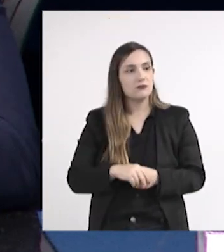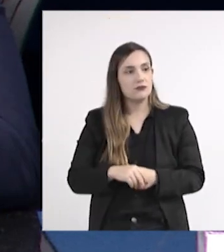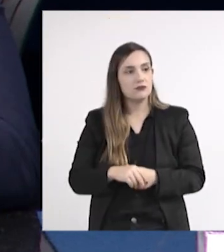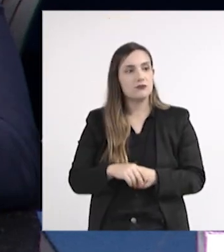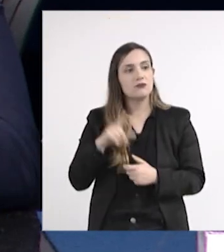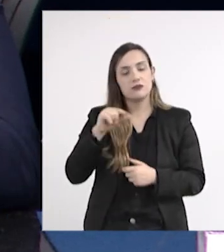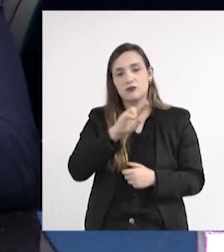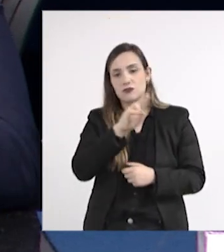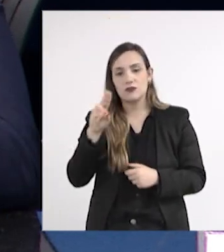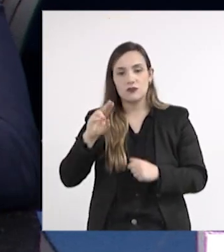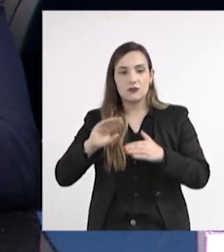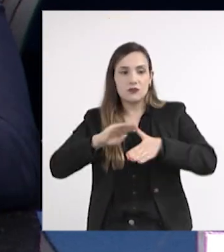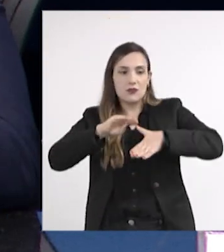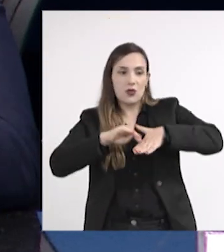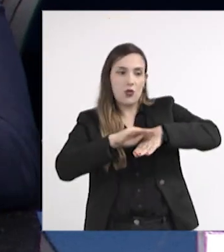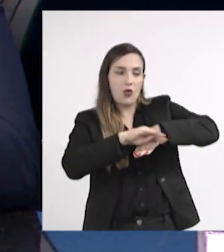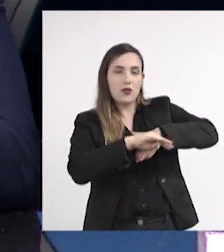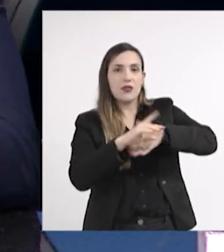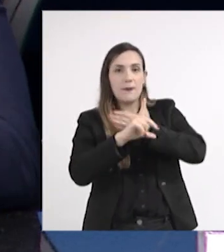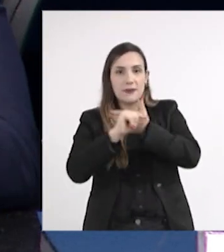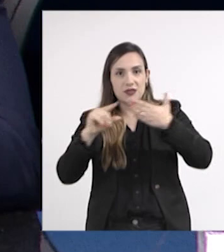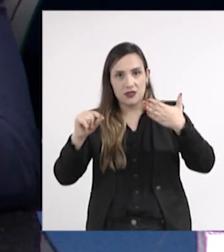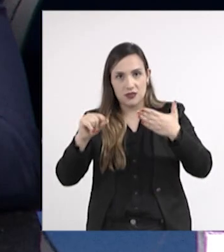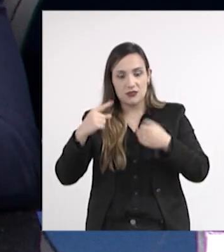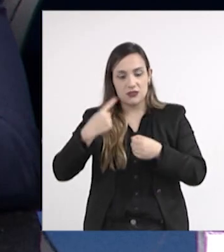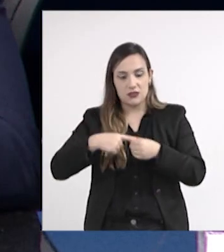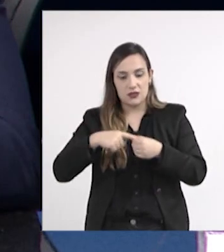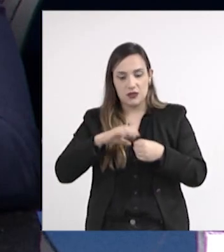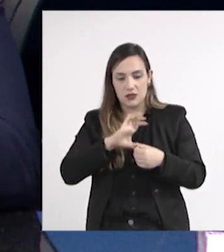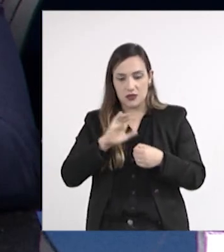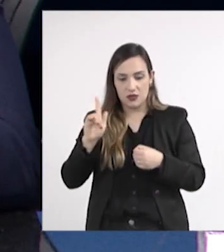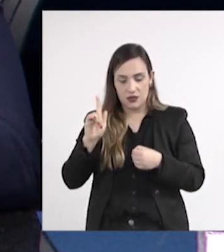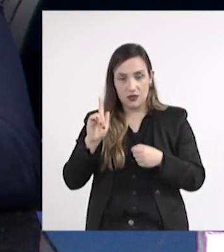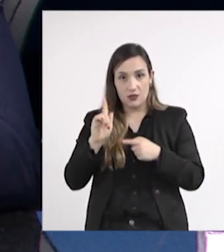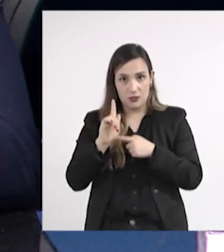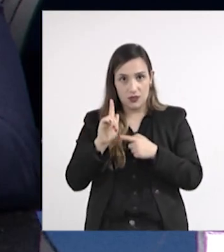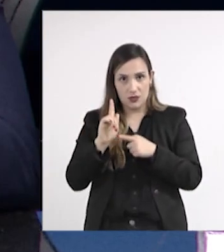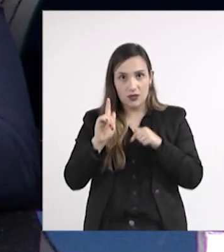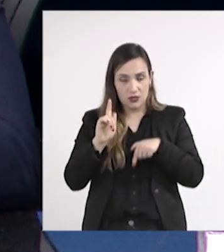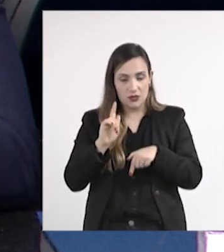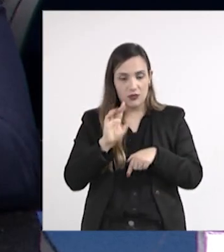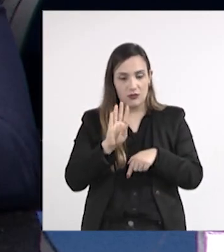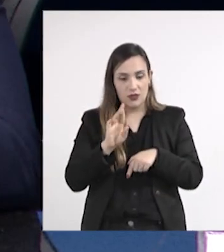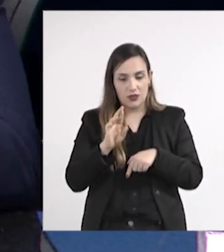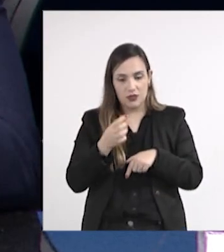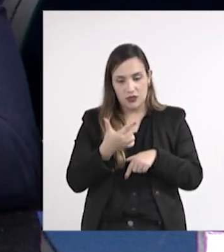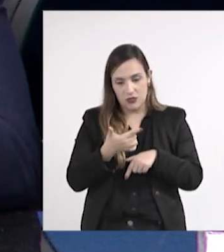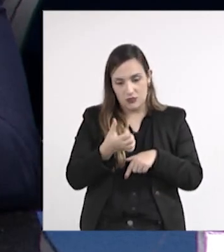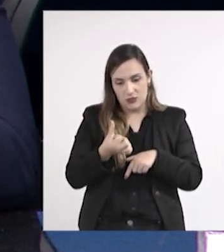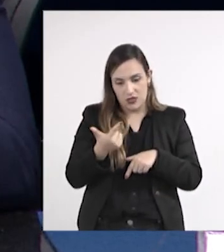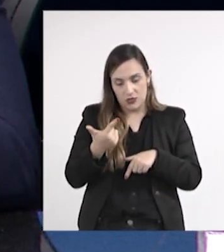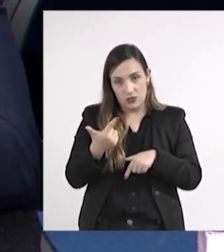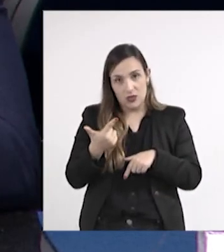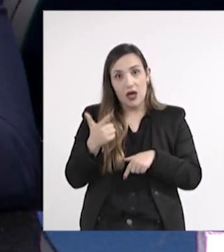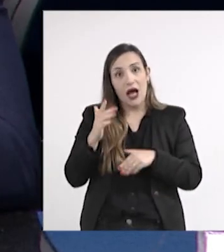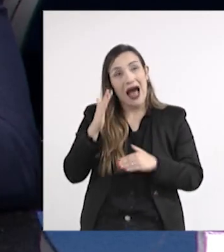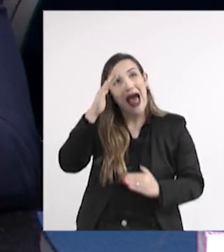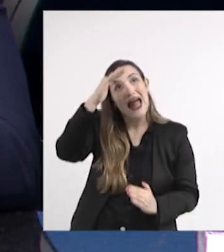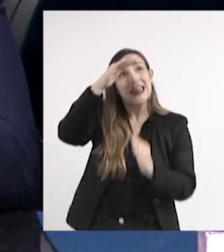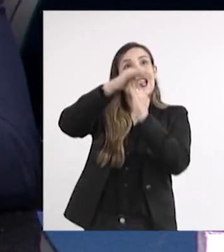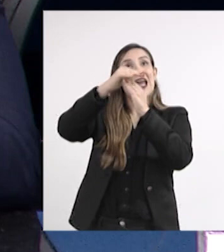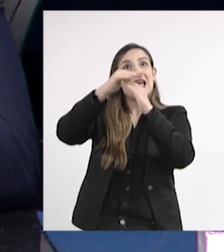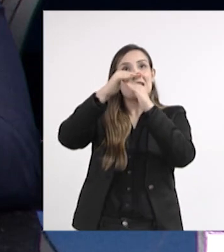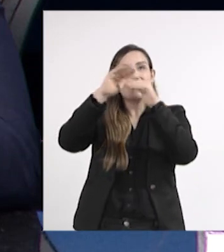Pantanal, que vai da cidade de Campo Grande, no desdobramento com a BR-262, até o ápice, o limite